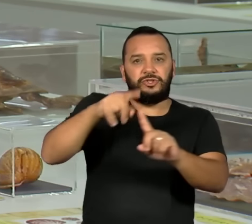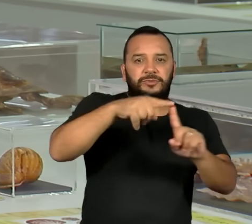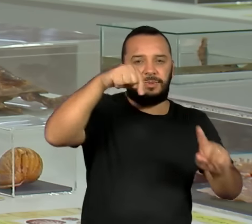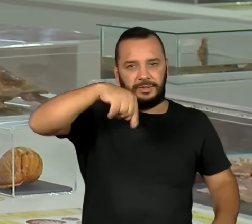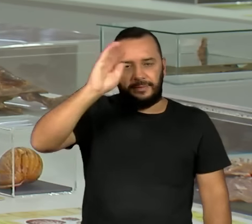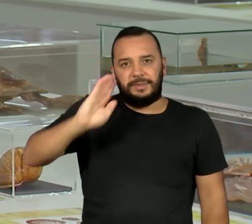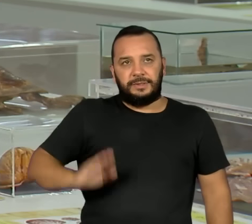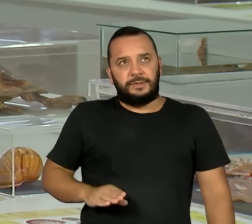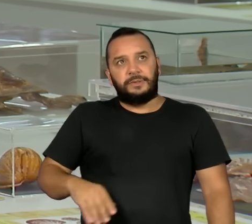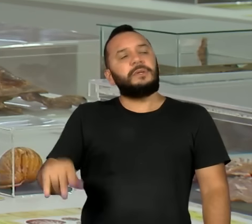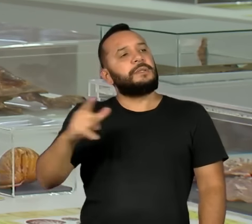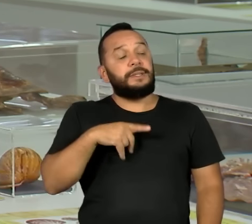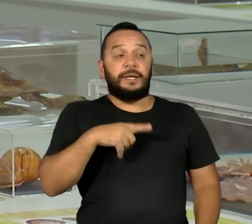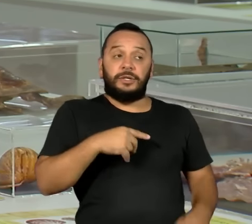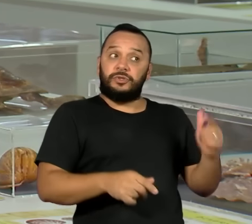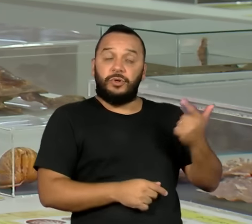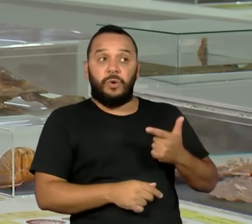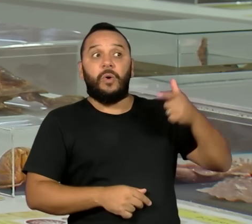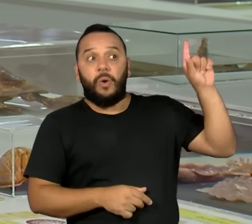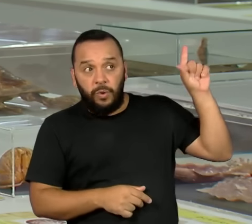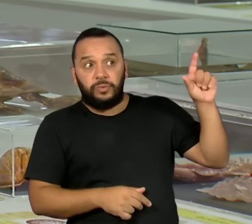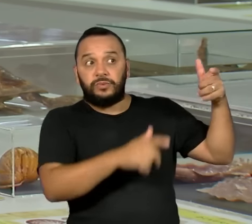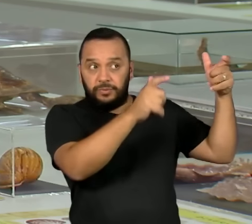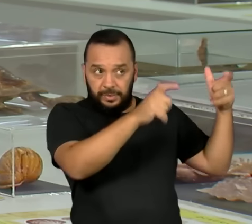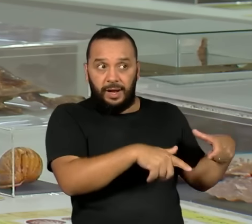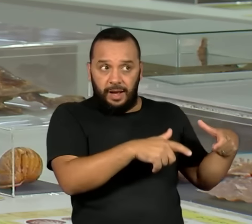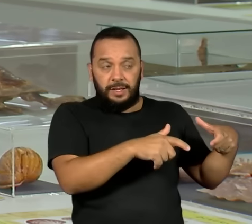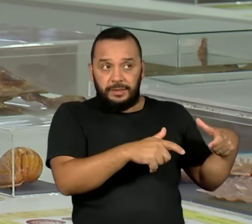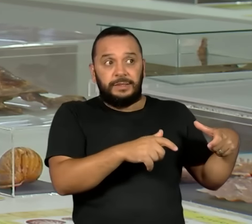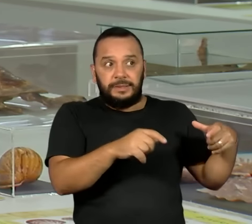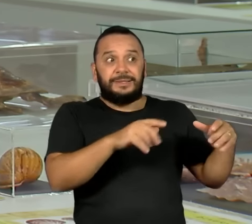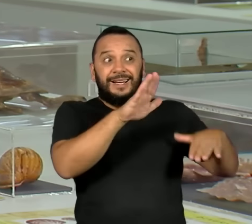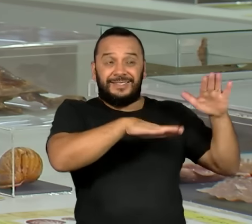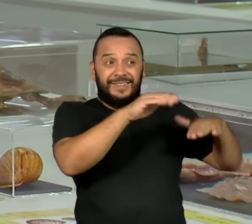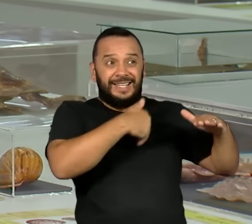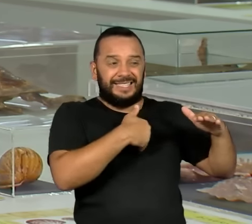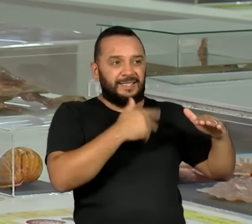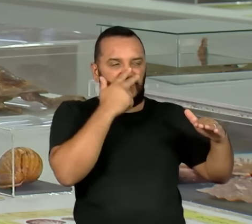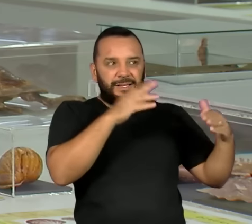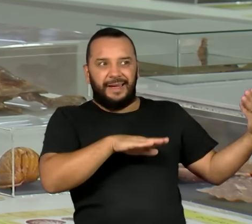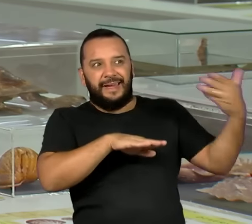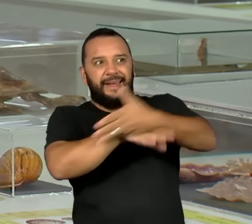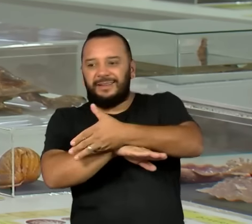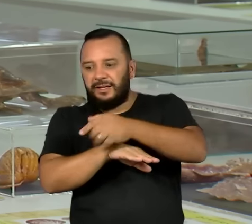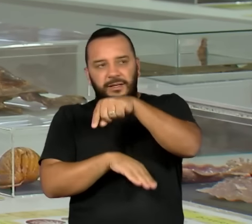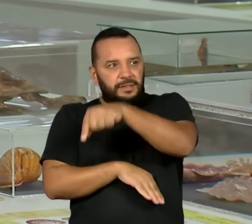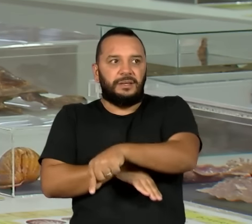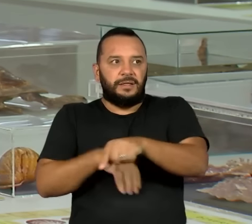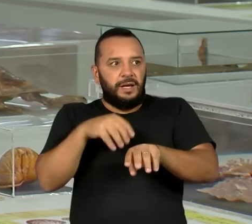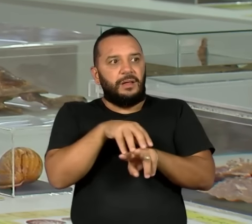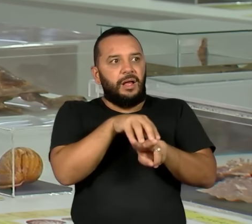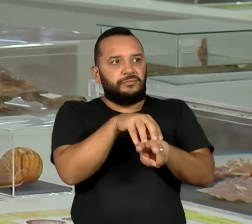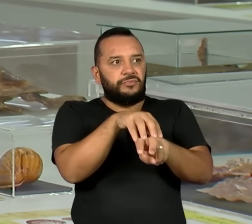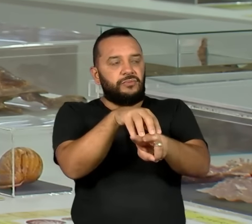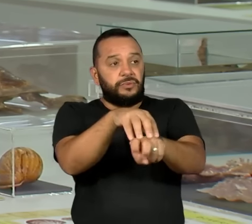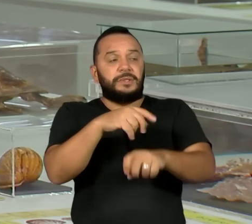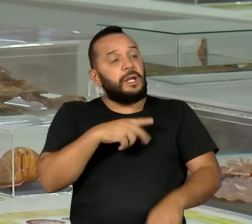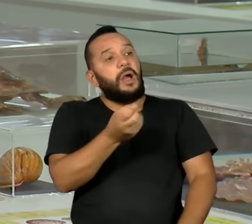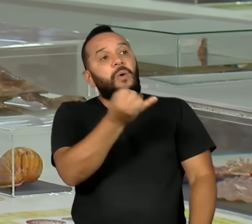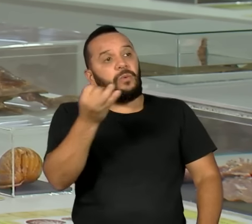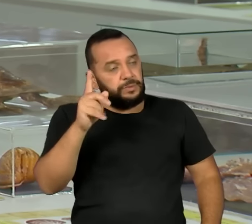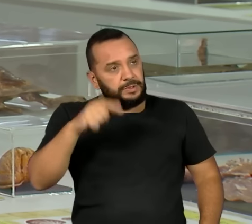vêm de outros lugares e competem com as espécies daqui, que são chamadas espécies invasoras. Nós temos espécies que têm importância de culinária,